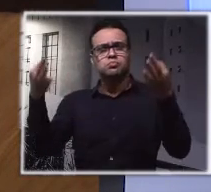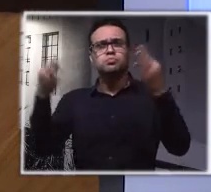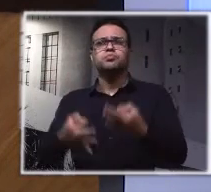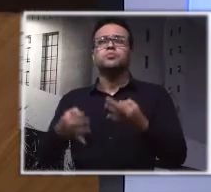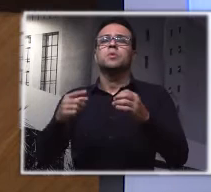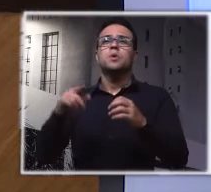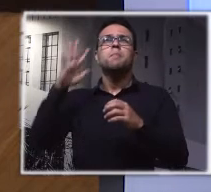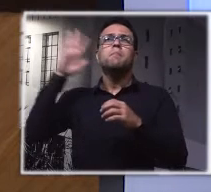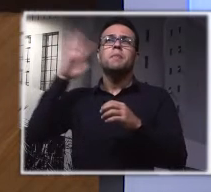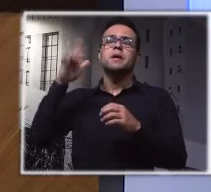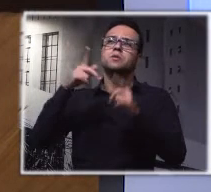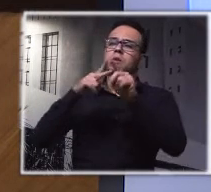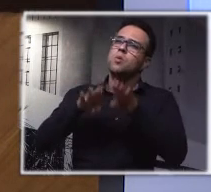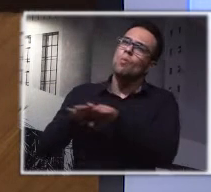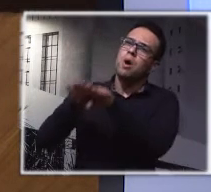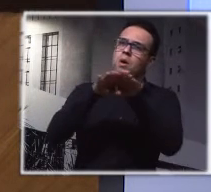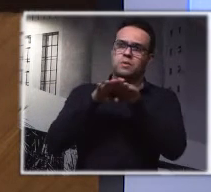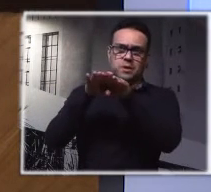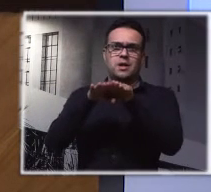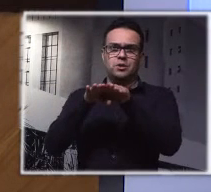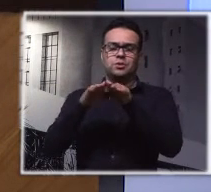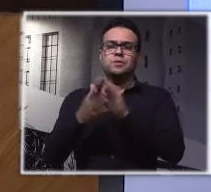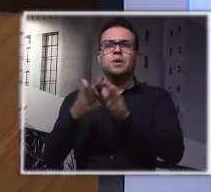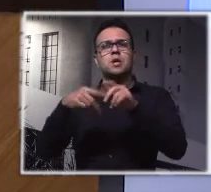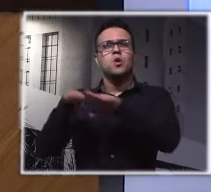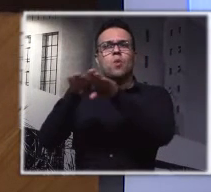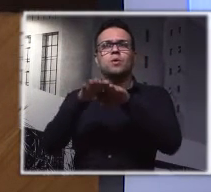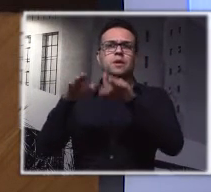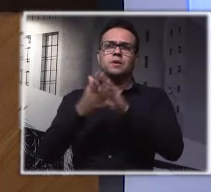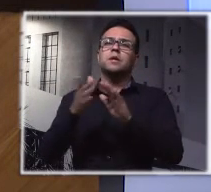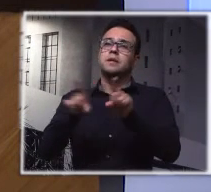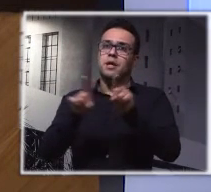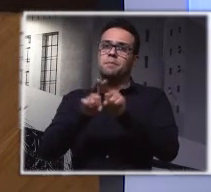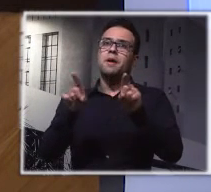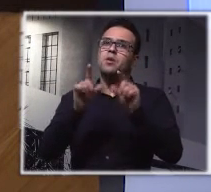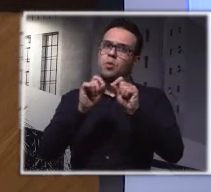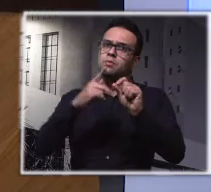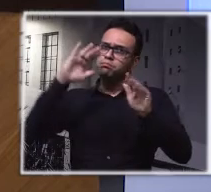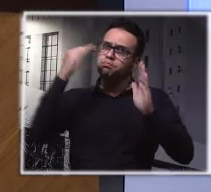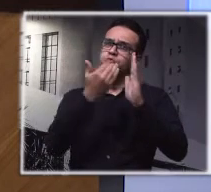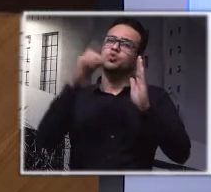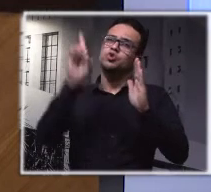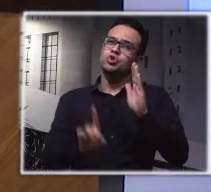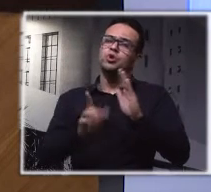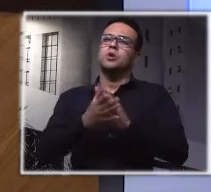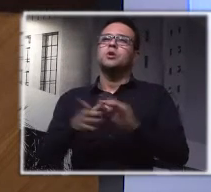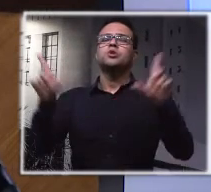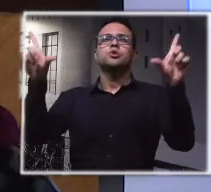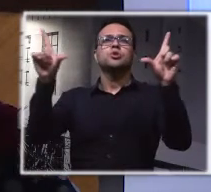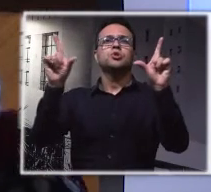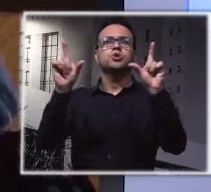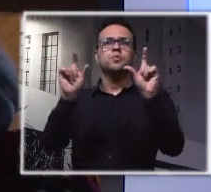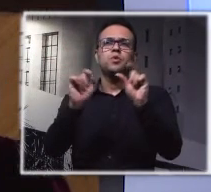eu penso numa igualdade material, eu penso na concretude de direitos, eu penso em diminuir as